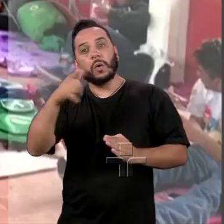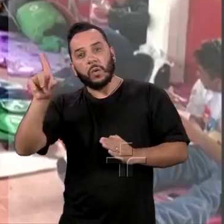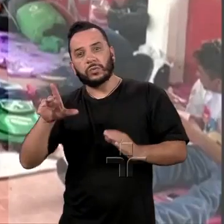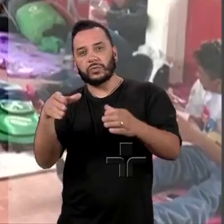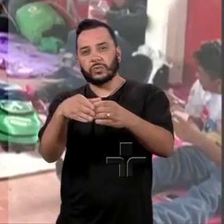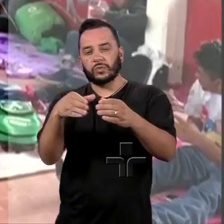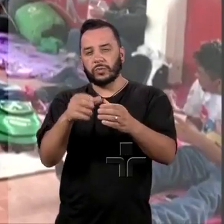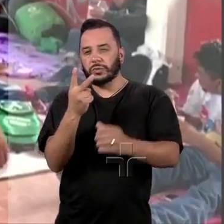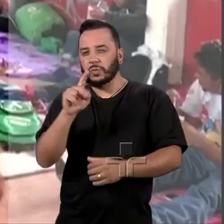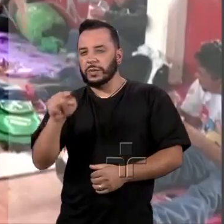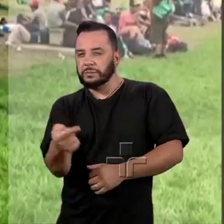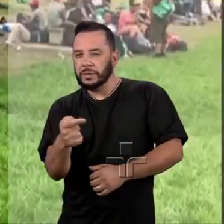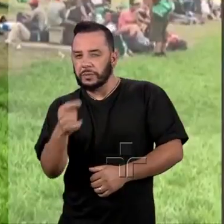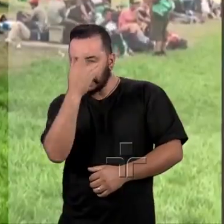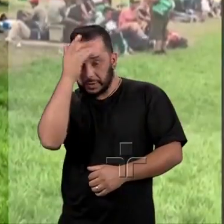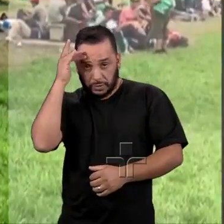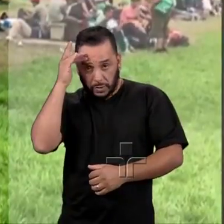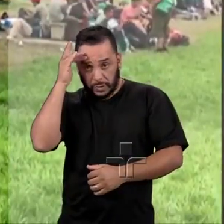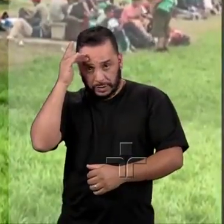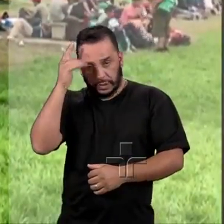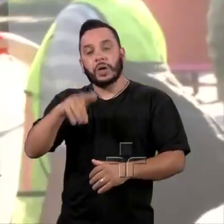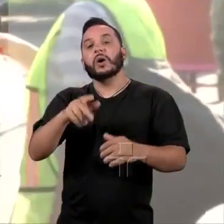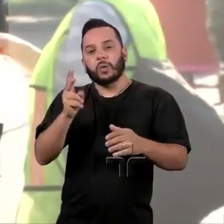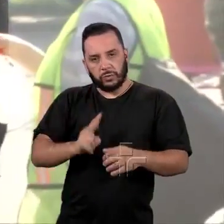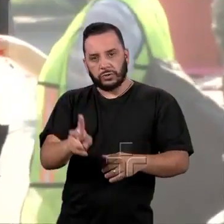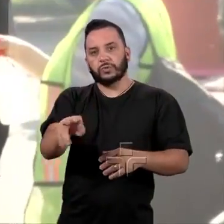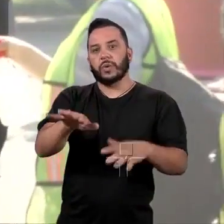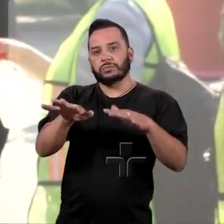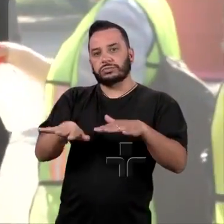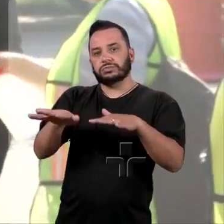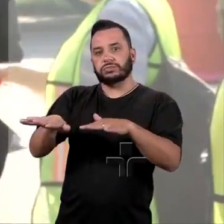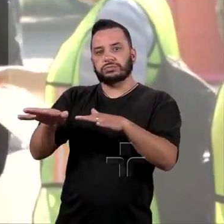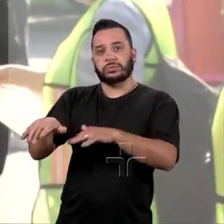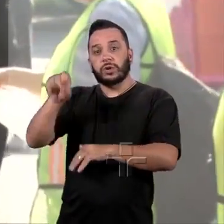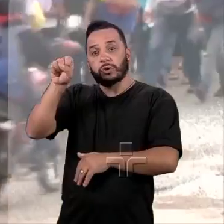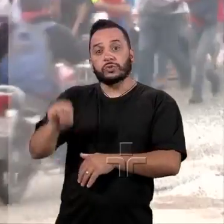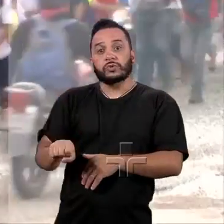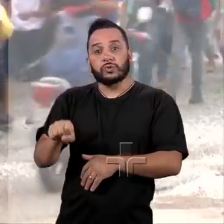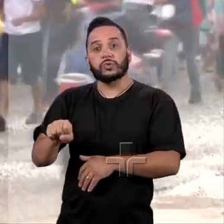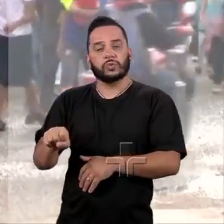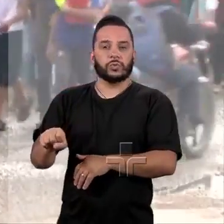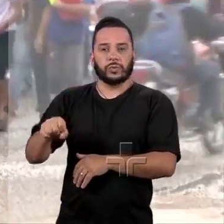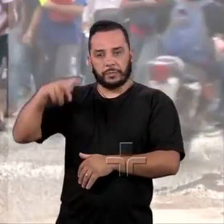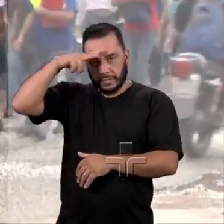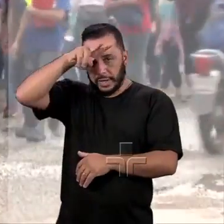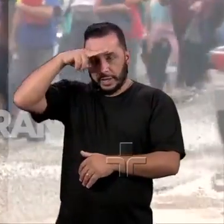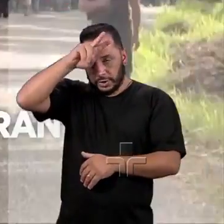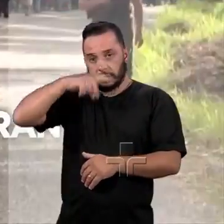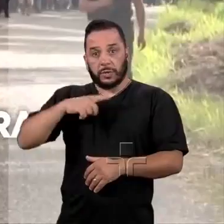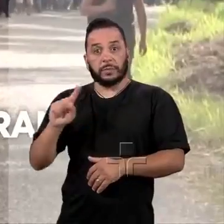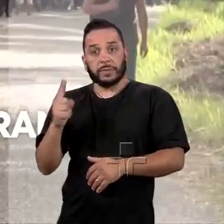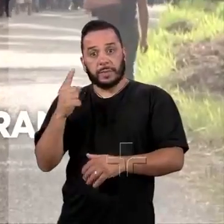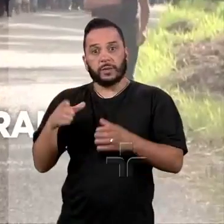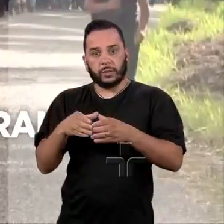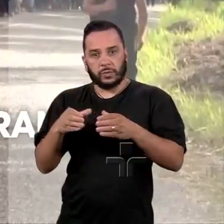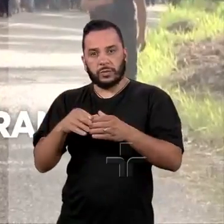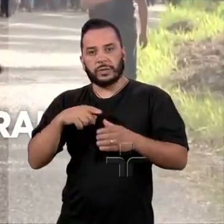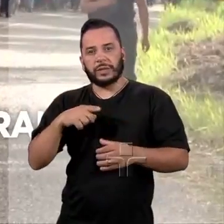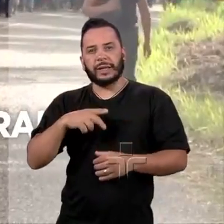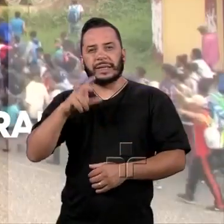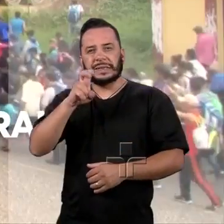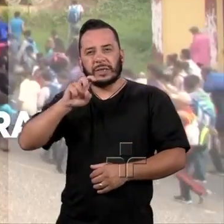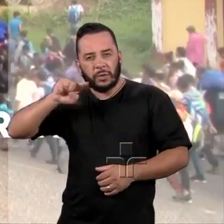cerca de 2.000 pessoas, seguem a marcha mais ao sul do México. A primeira caravana, com cerca de